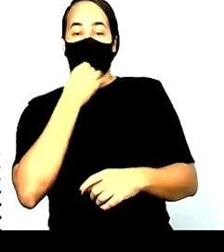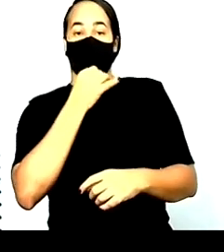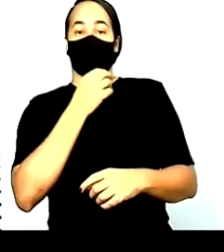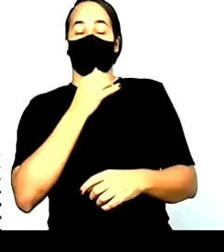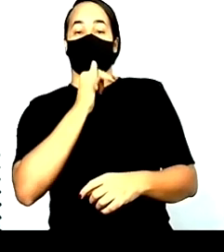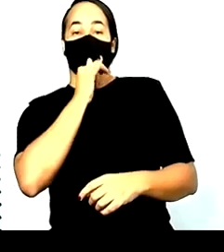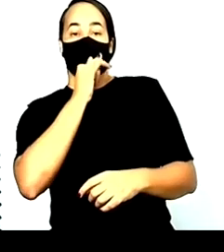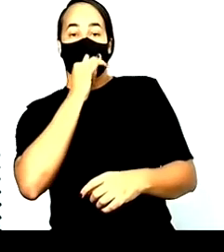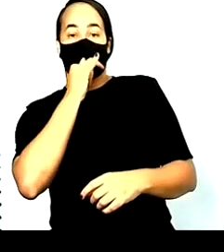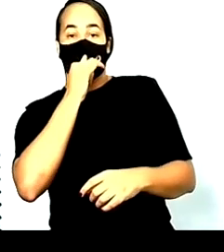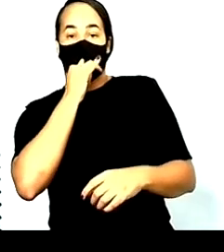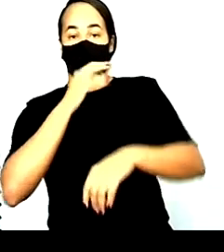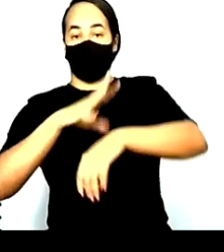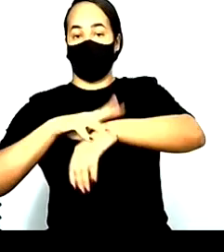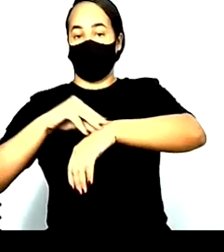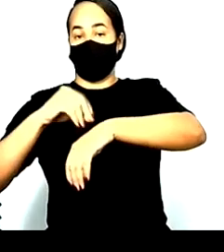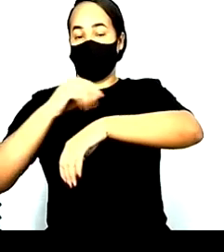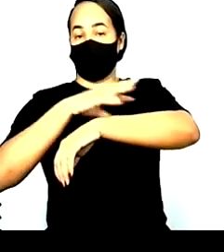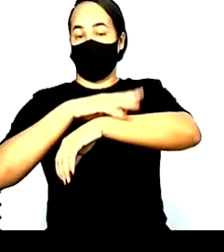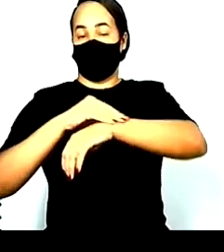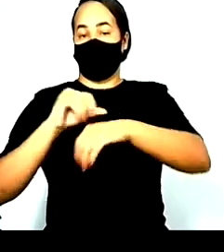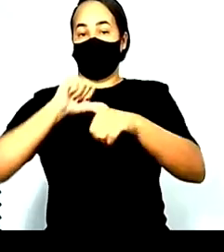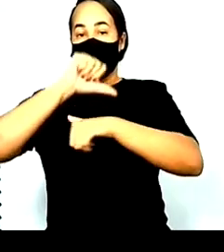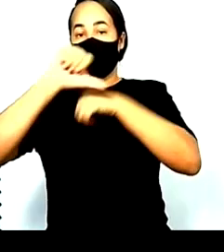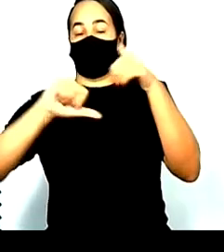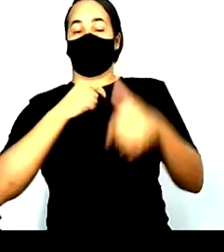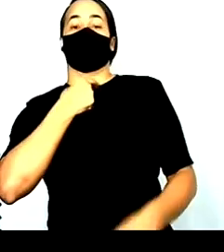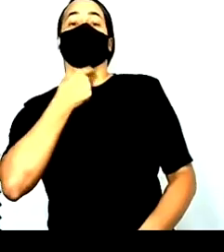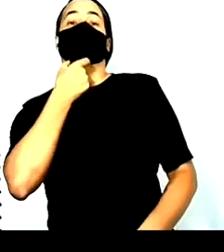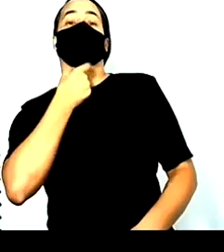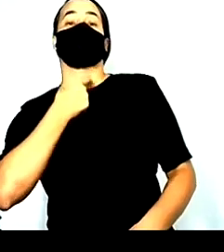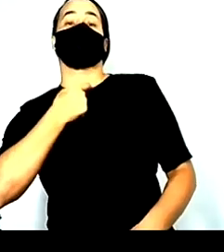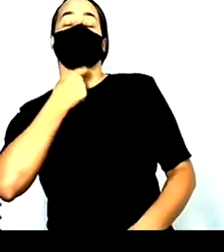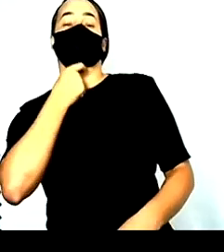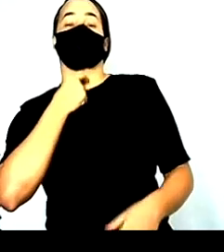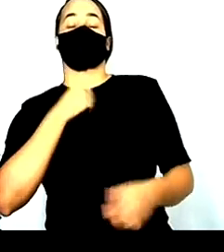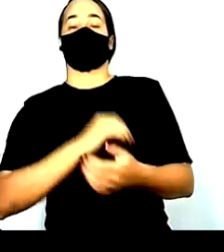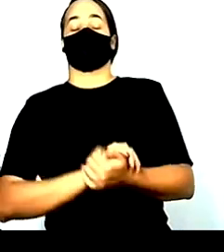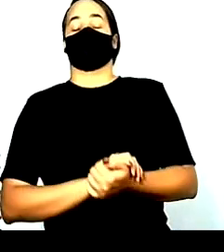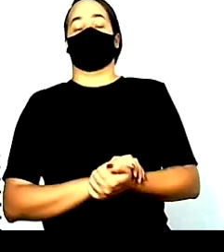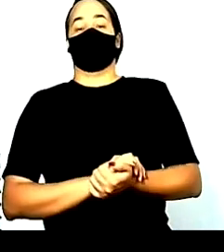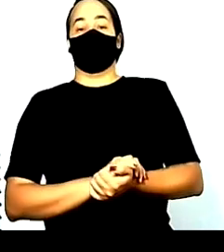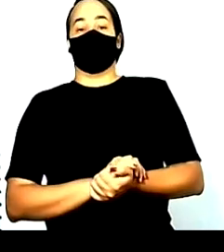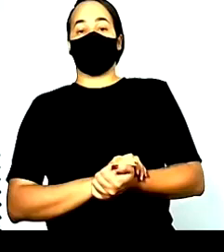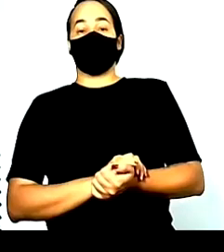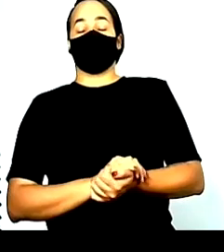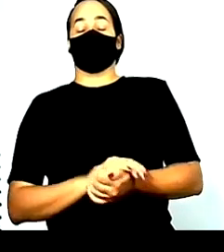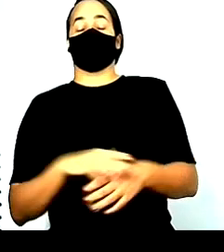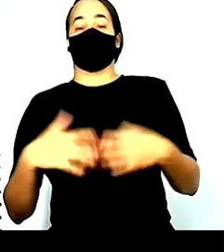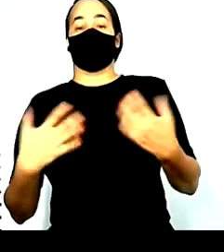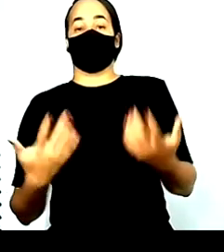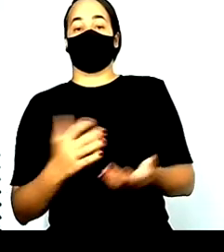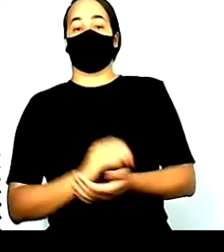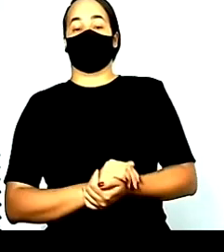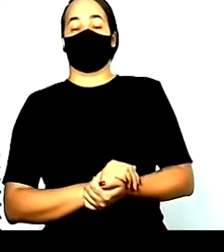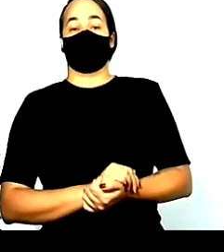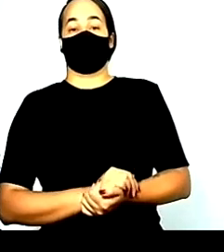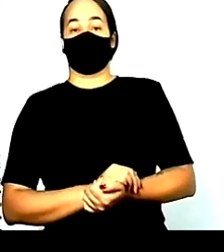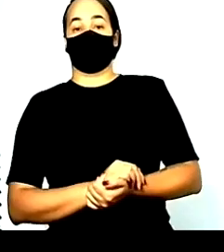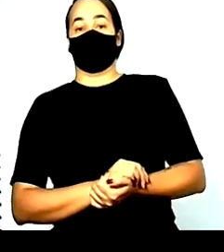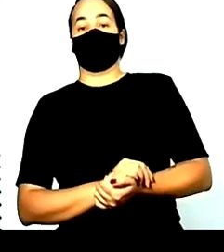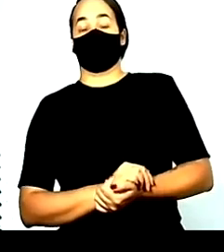os pelos, a modificação na voz, e entre outras que a gente vai estudar durante a nossa aula. O segundo órgão